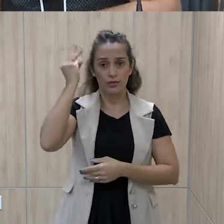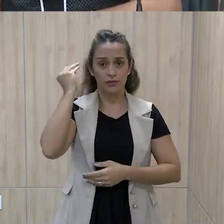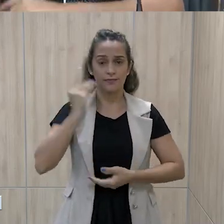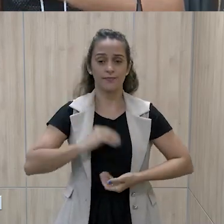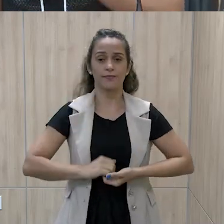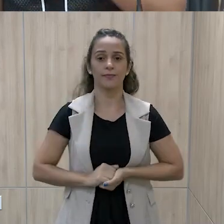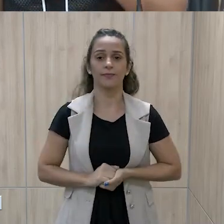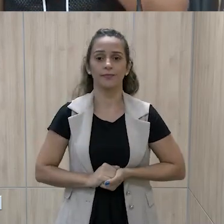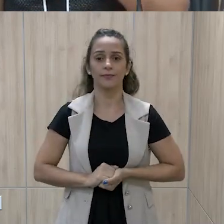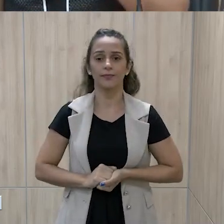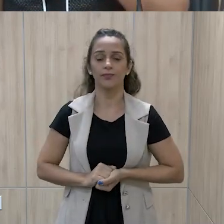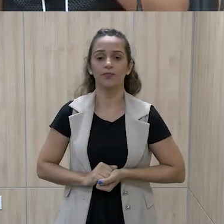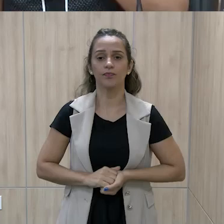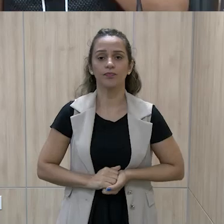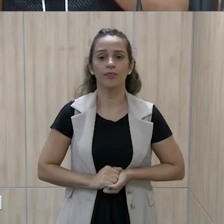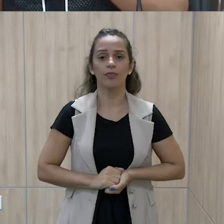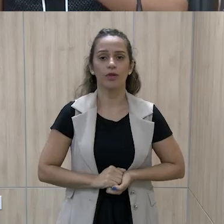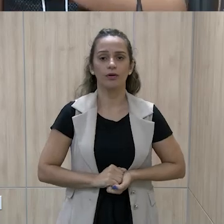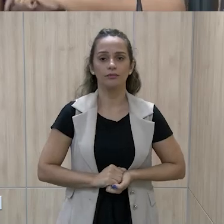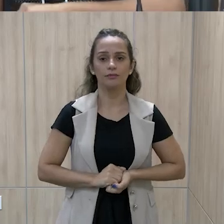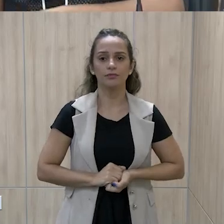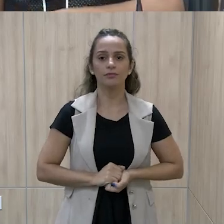é um deputado Rodrigo Camargo